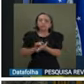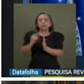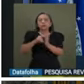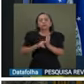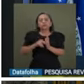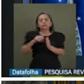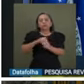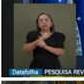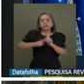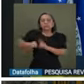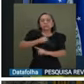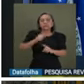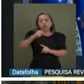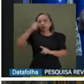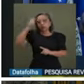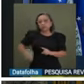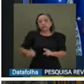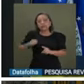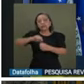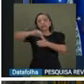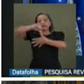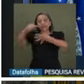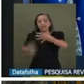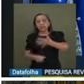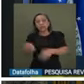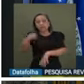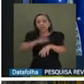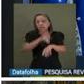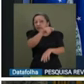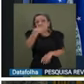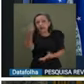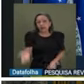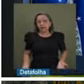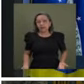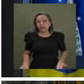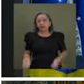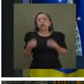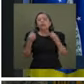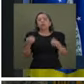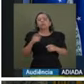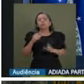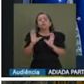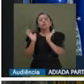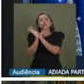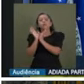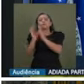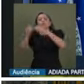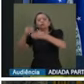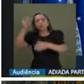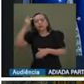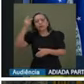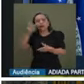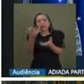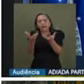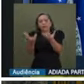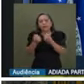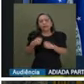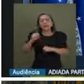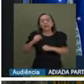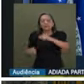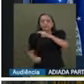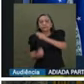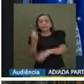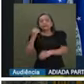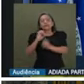comunista na América Latina dita por eles mesmos o mesmo foro de São Paulo que agasalhos fundadores das